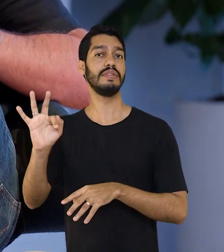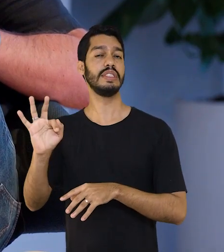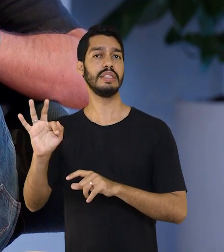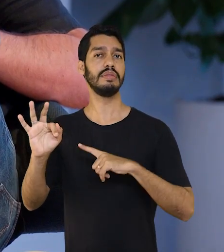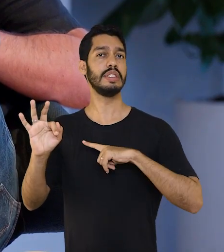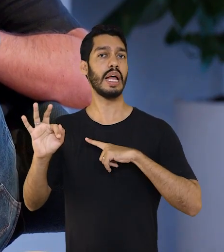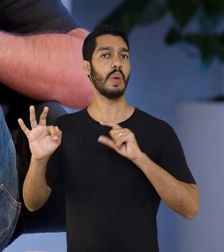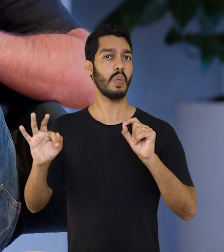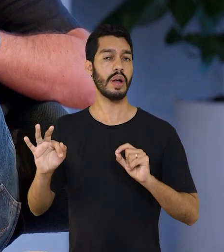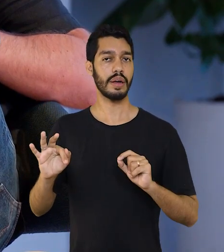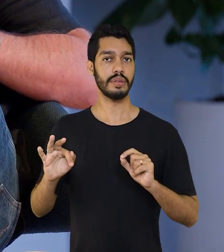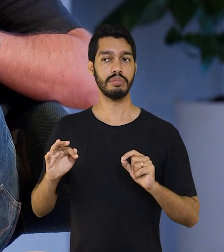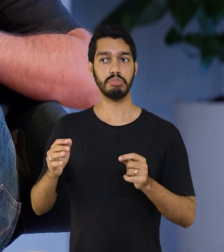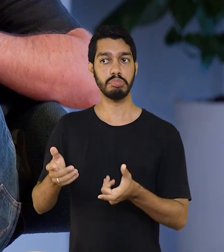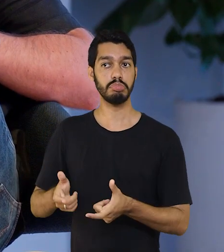tem